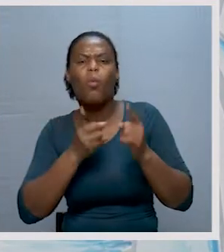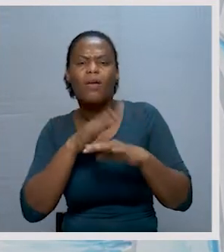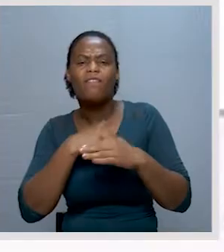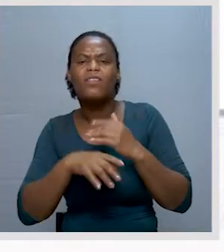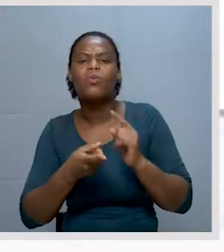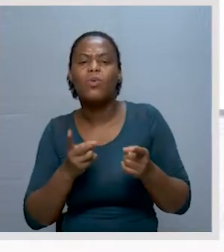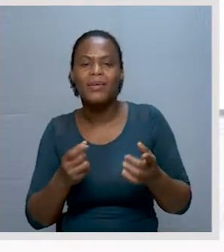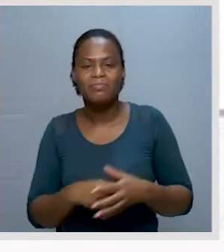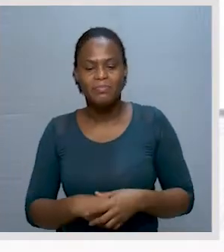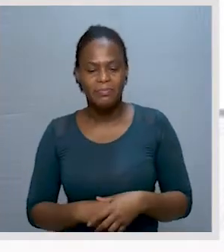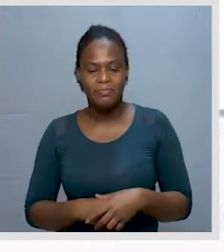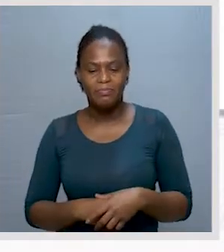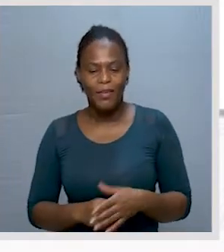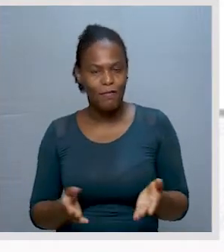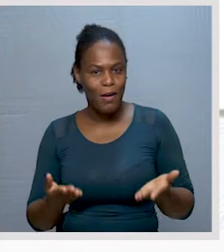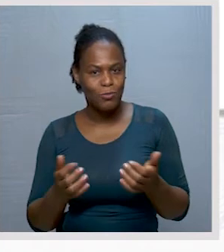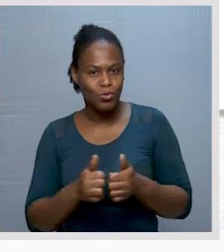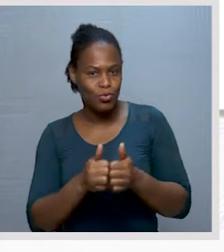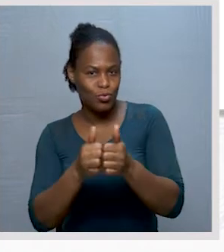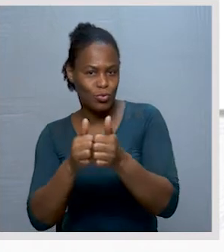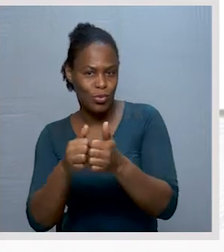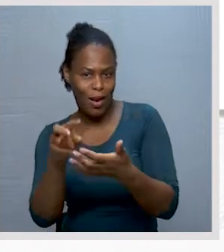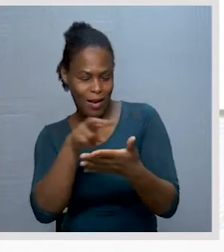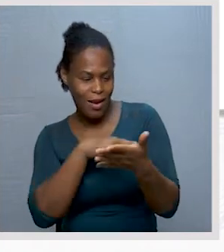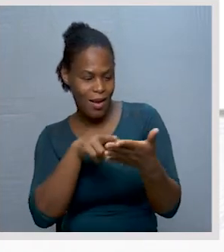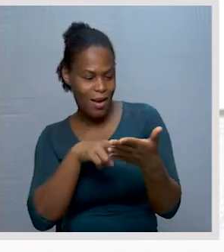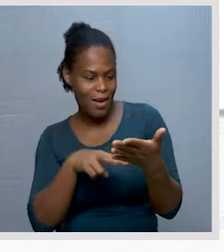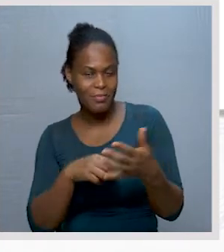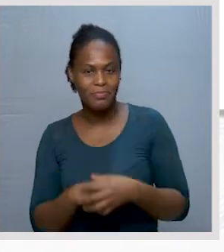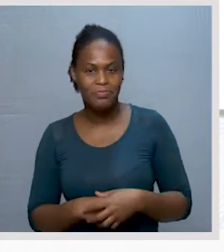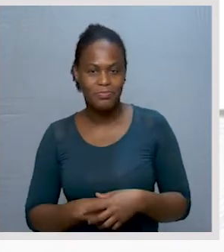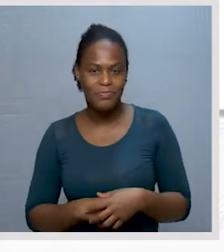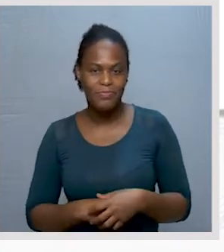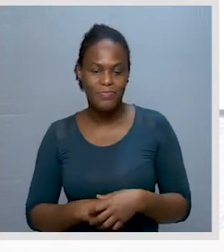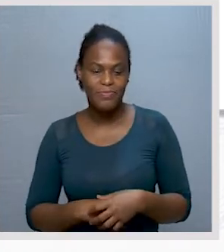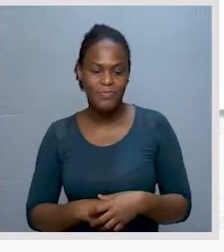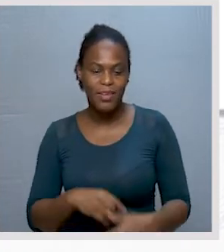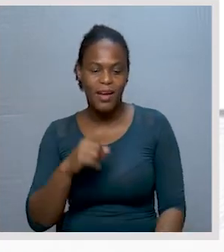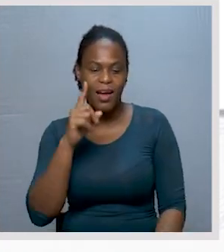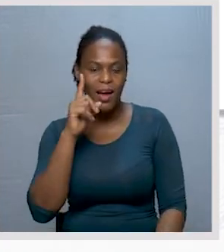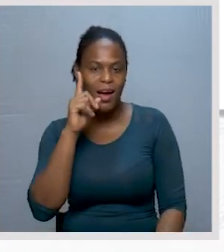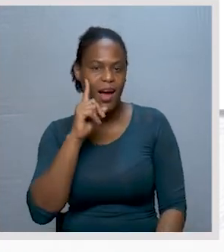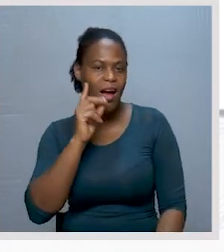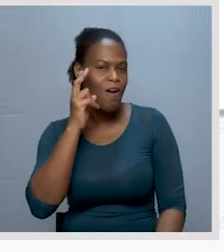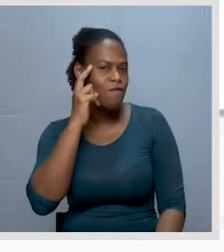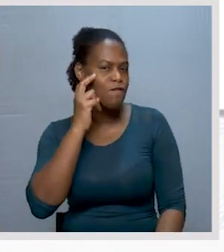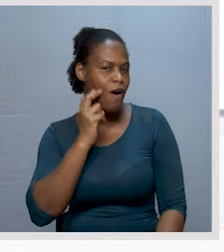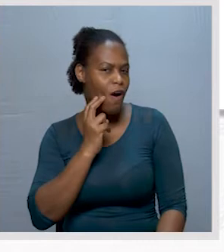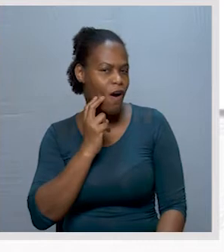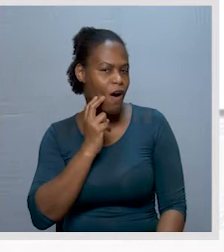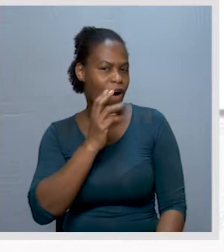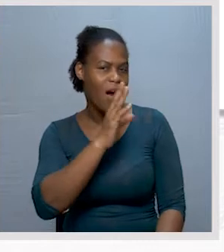fazer. Vamos juntos ler. A avó do João